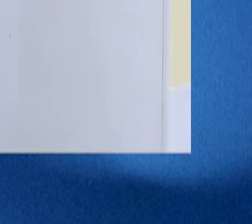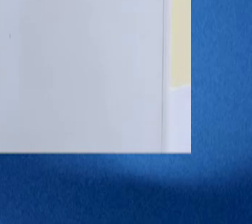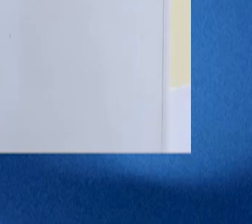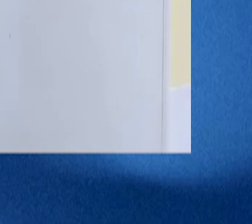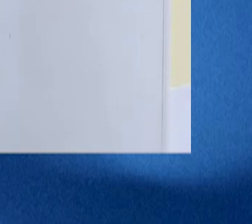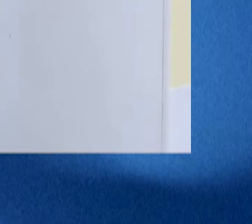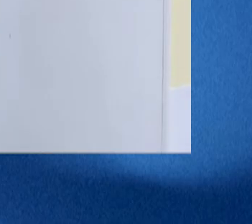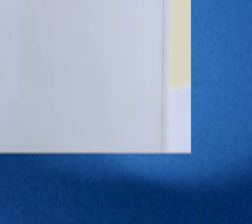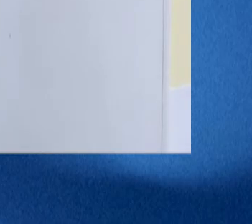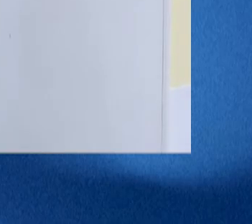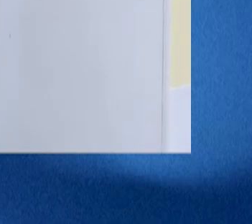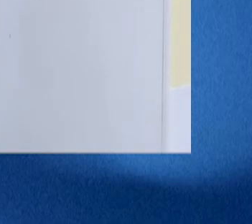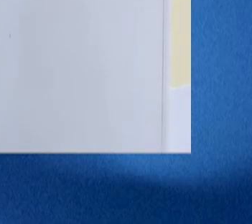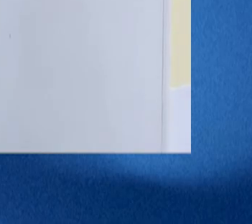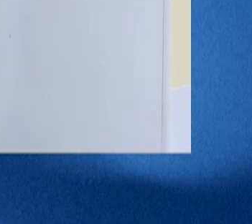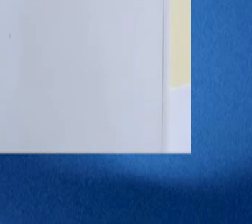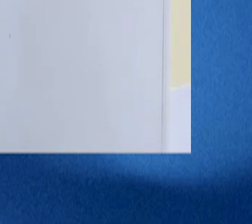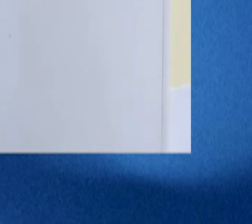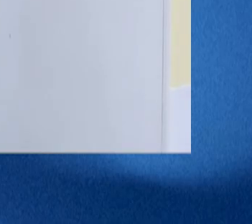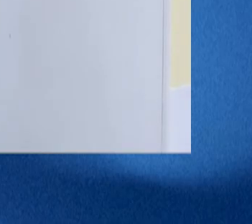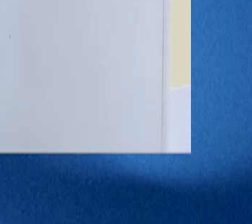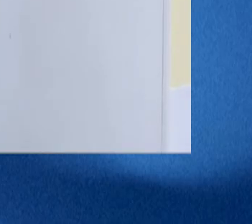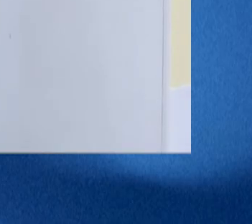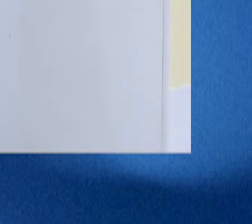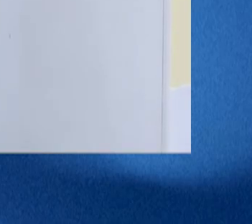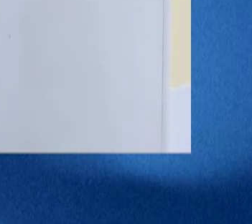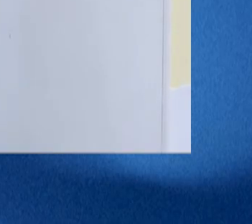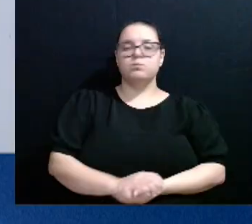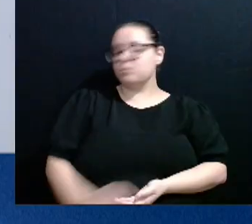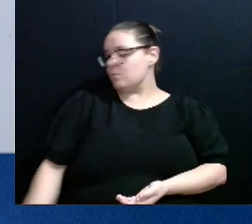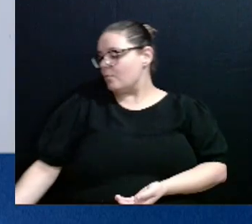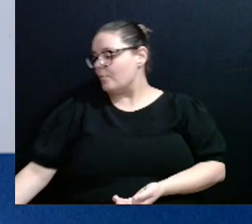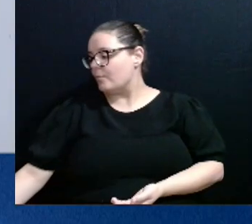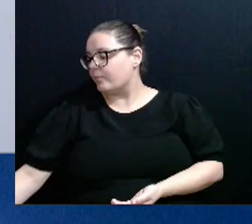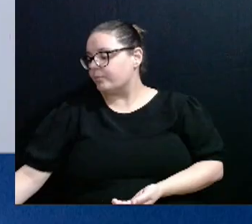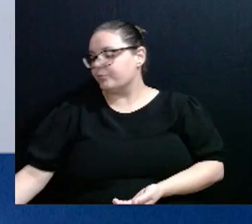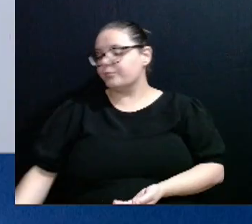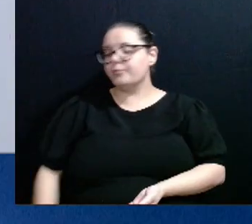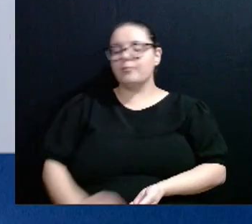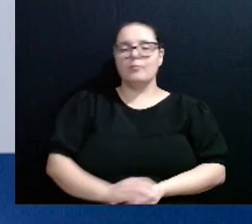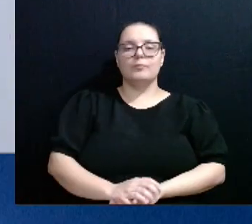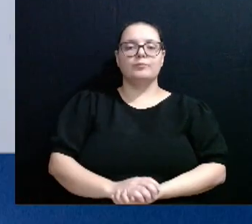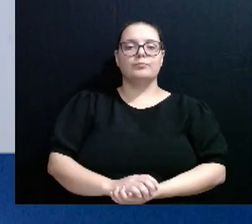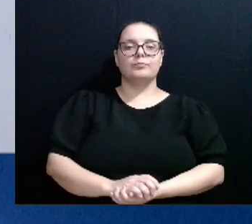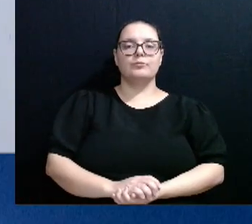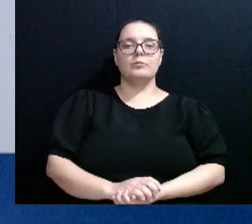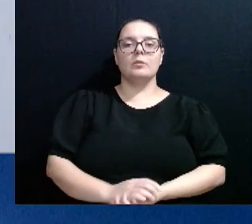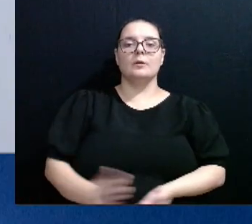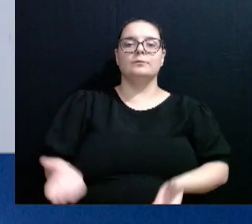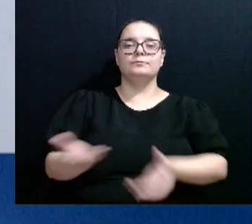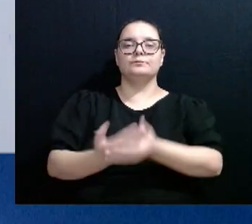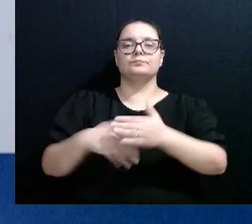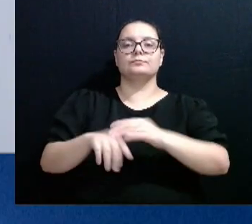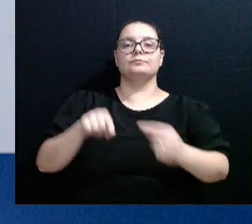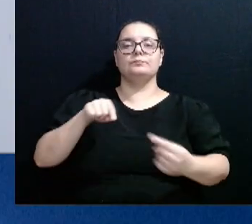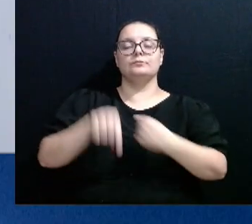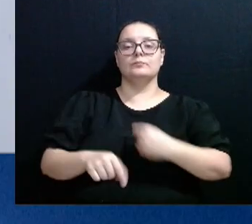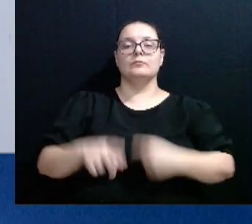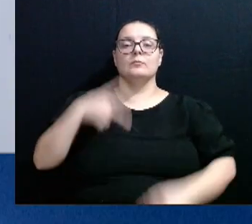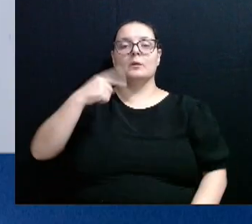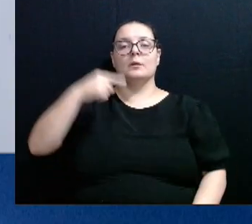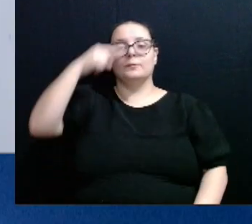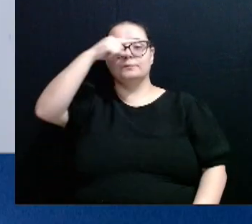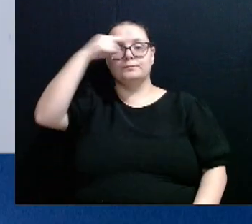Câmara acata relatório da comissão processante e arquiva processo contra o vereador Otto Alejandro, que